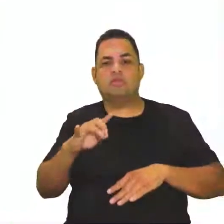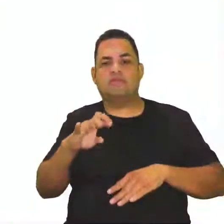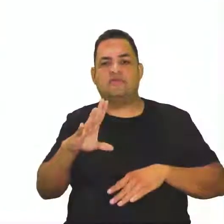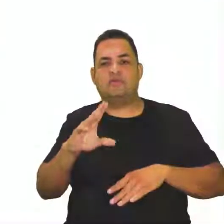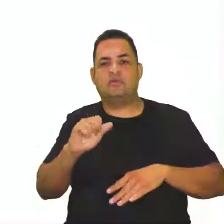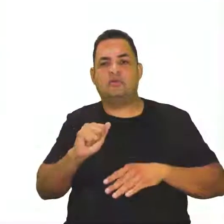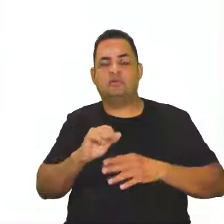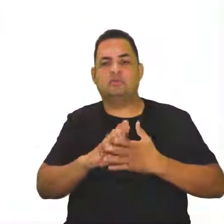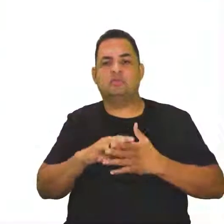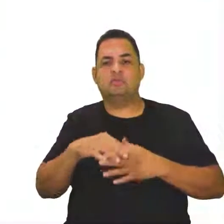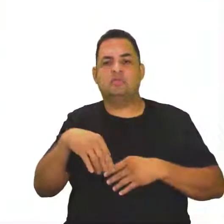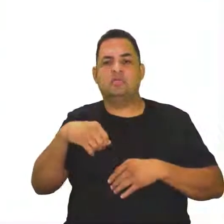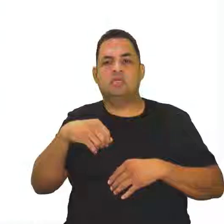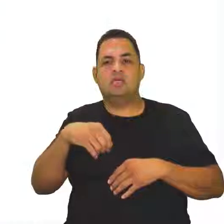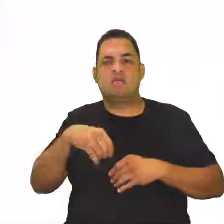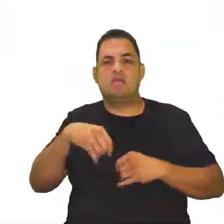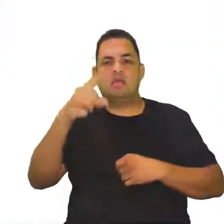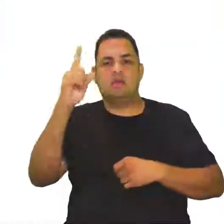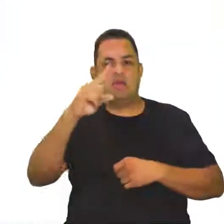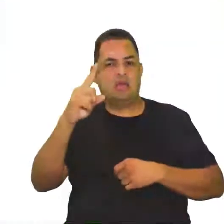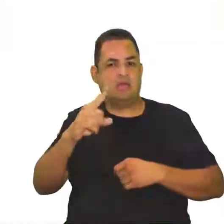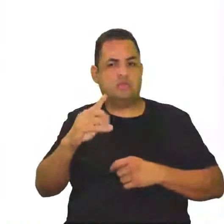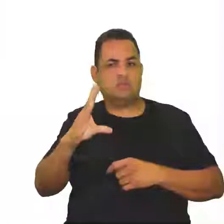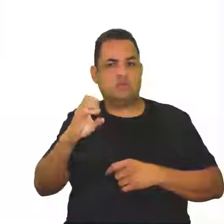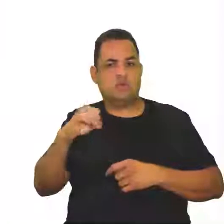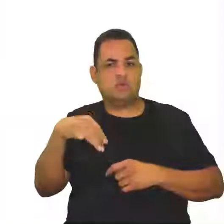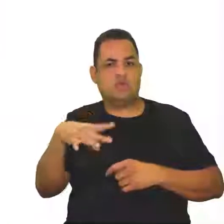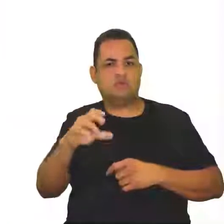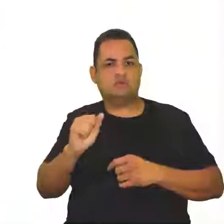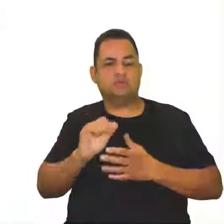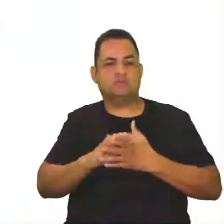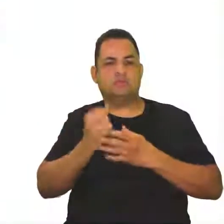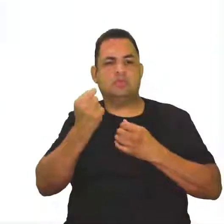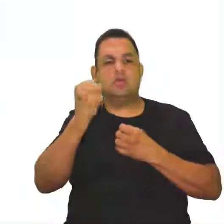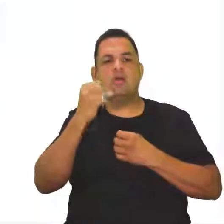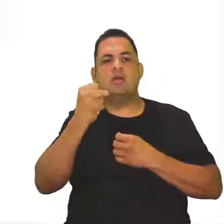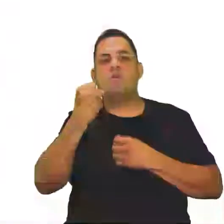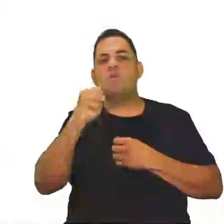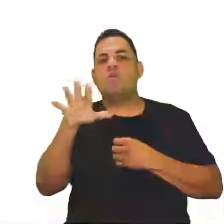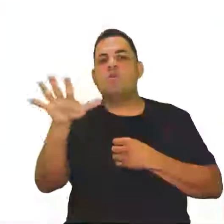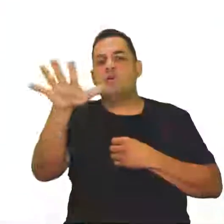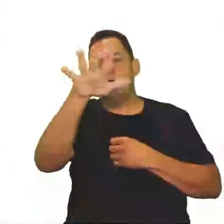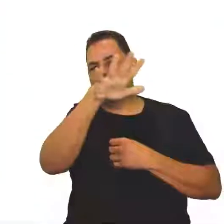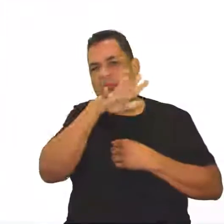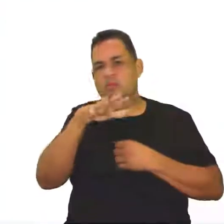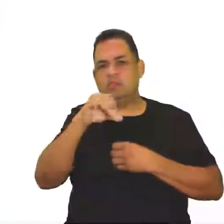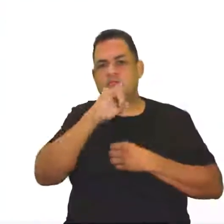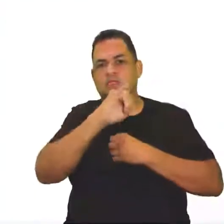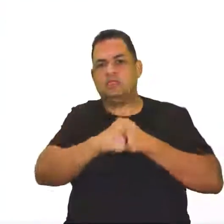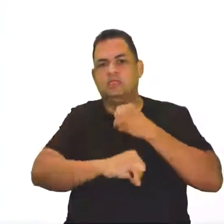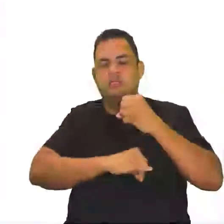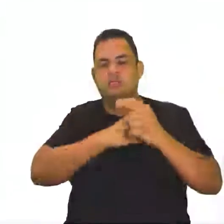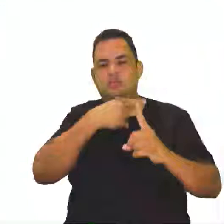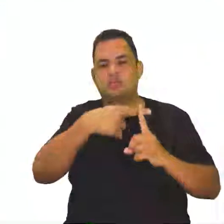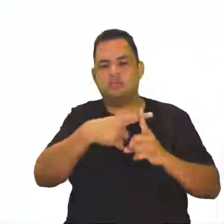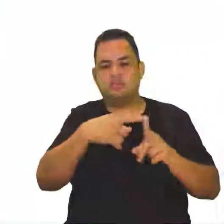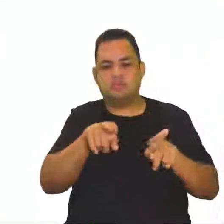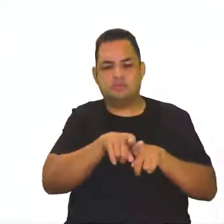raios cósmicos, a atmosfera apresenta íons positivos e negativos. O campo elétrico